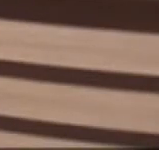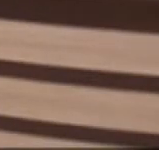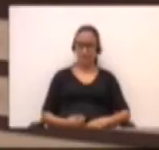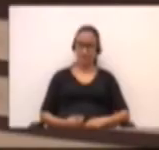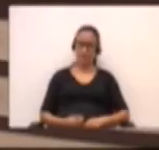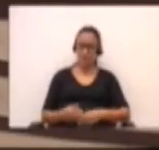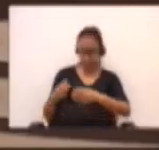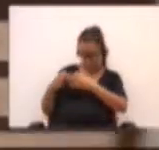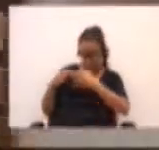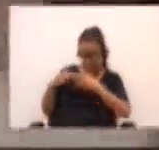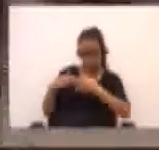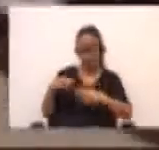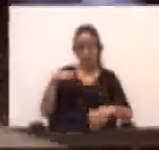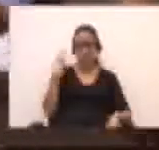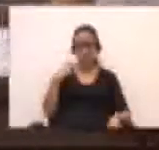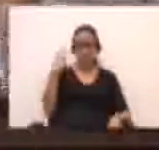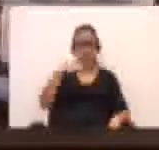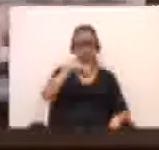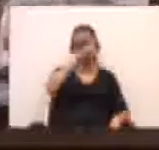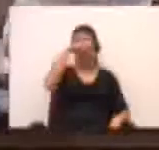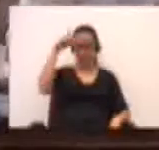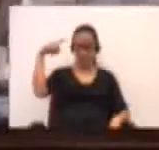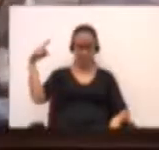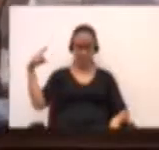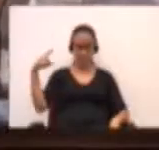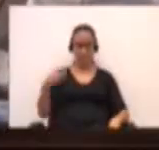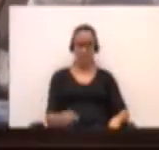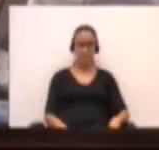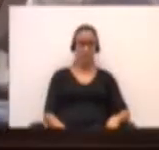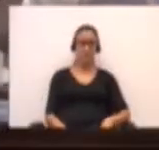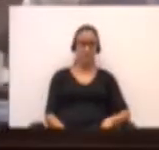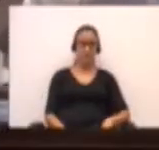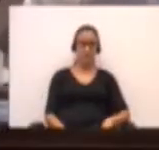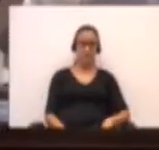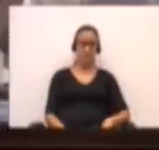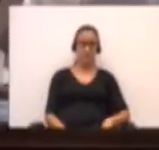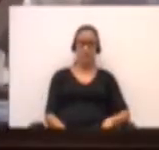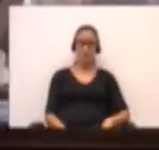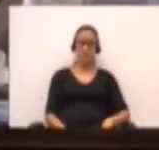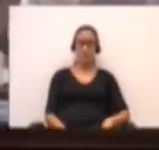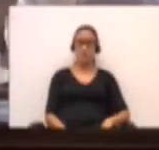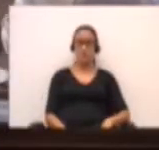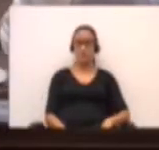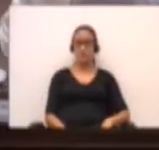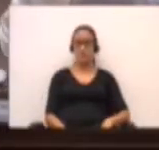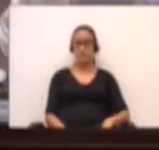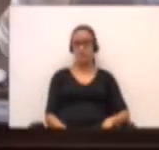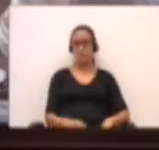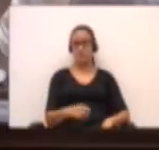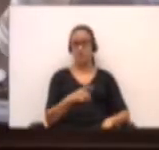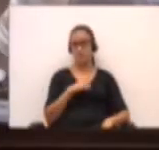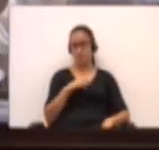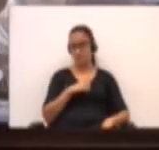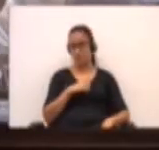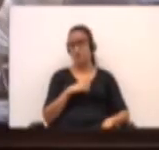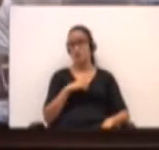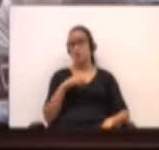Uma questão de ordem, senhor presidente. Uma questão de ordem da vereadora doutora Mayra Costa. Em relação a essa questão, estamos